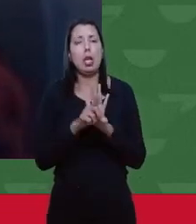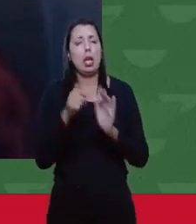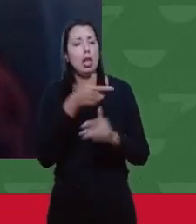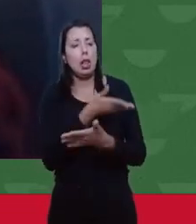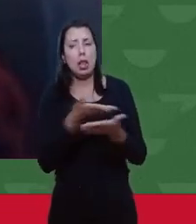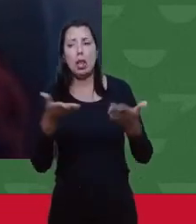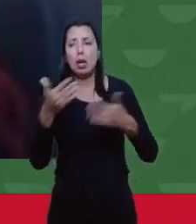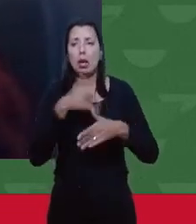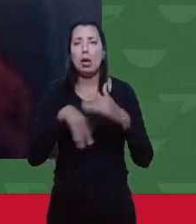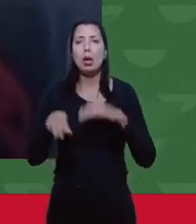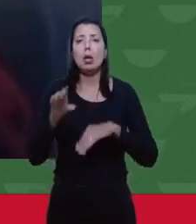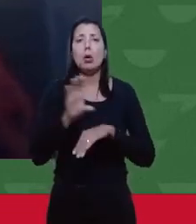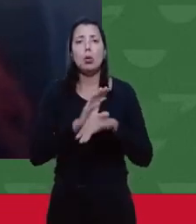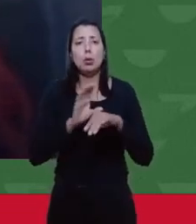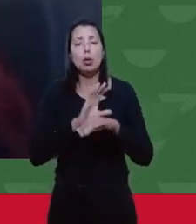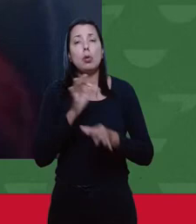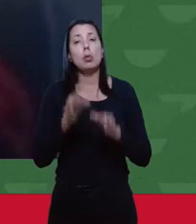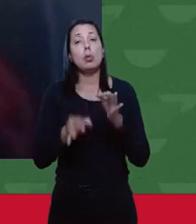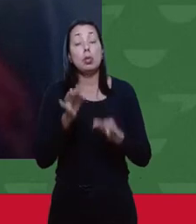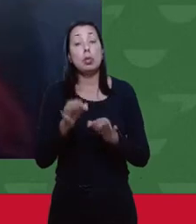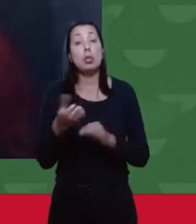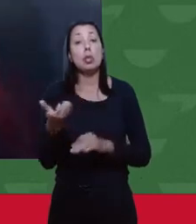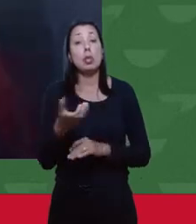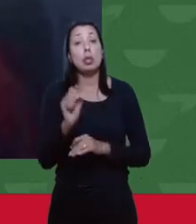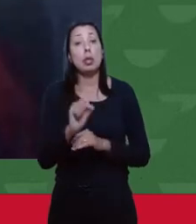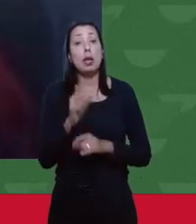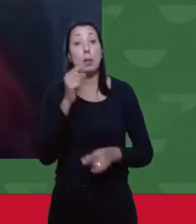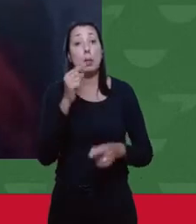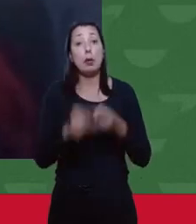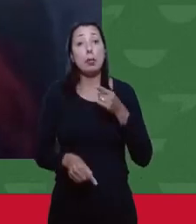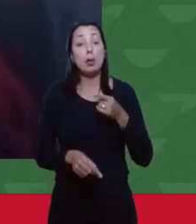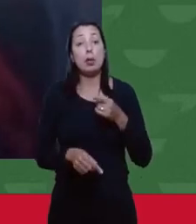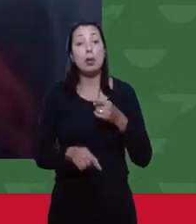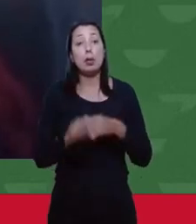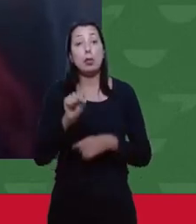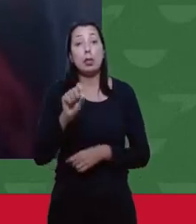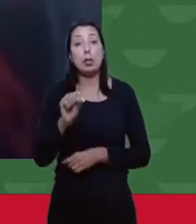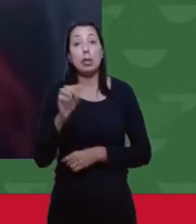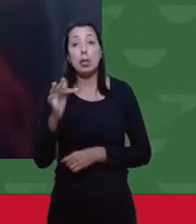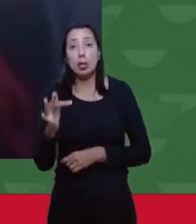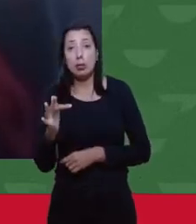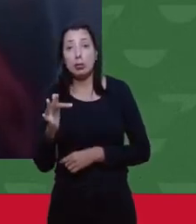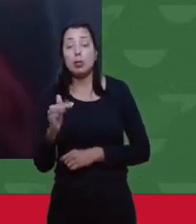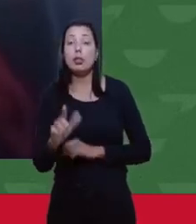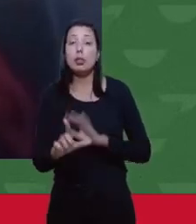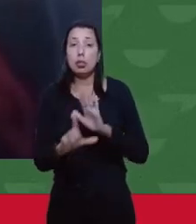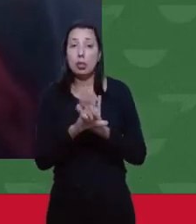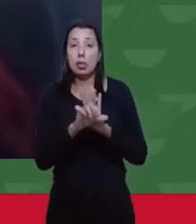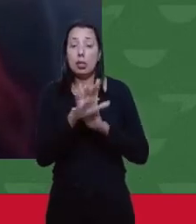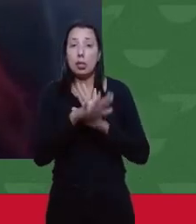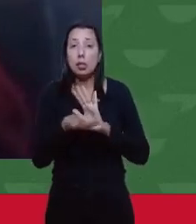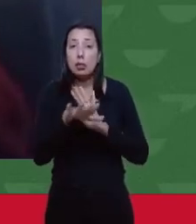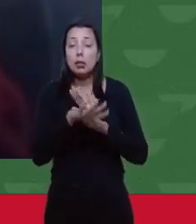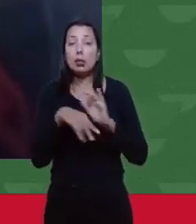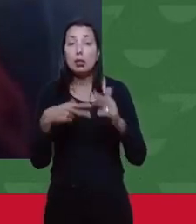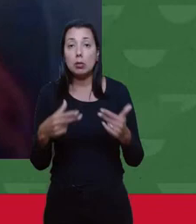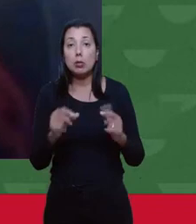tramitando na Comissão de Constituição e Justiça que tenta impedir o STF de legislar nas